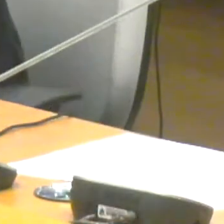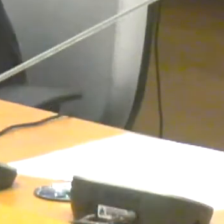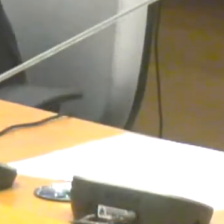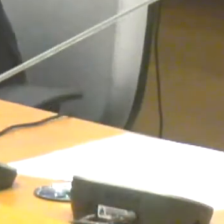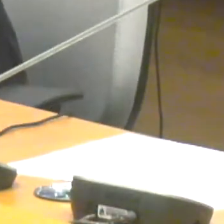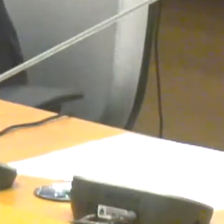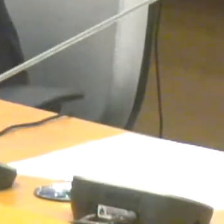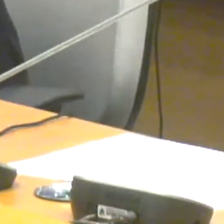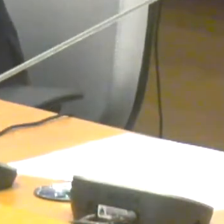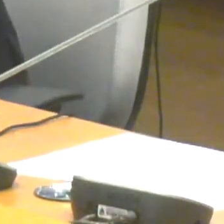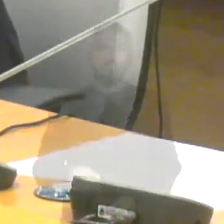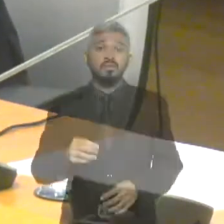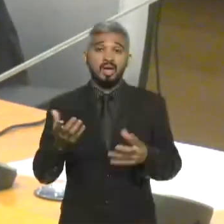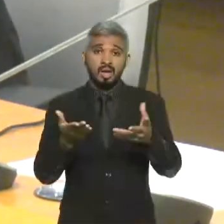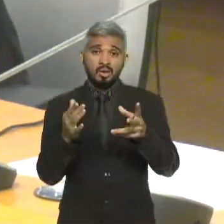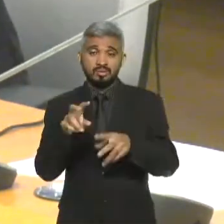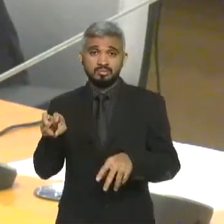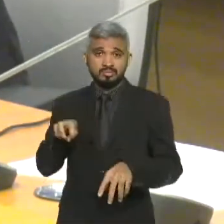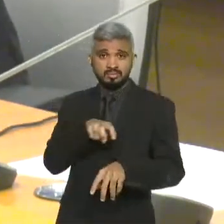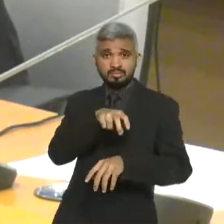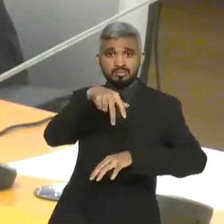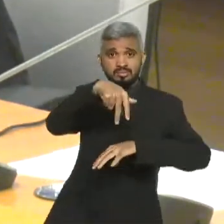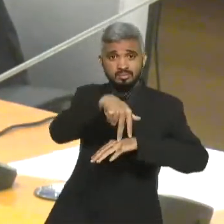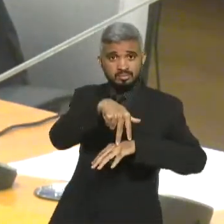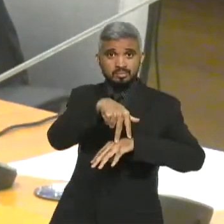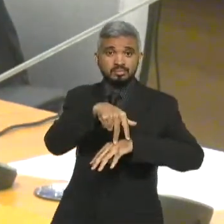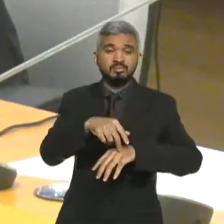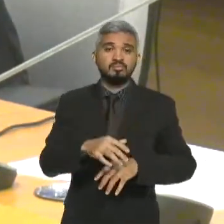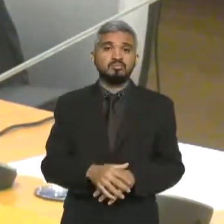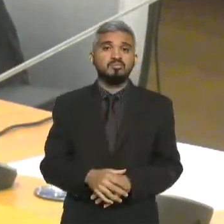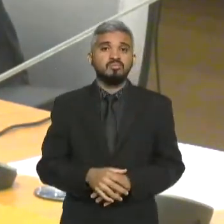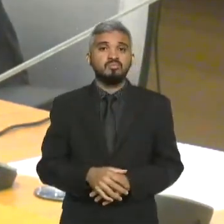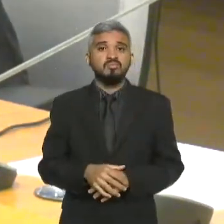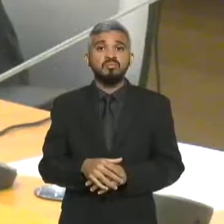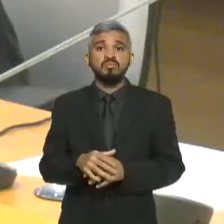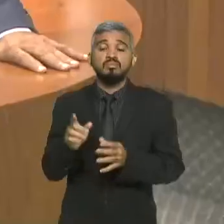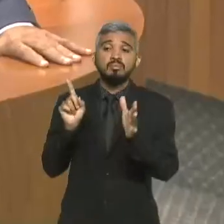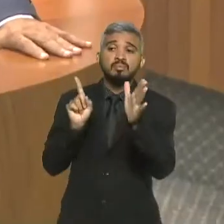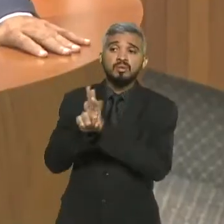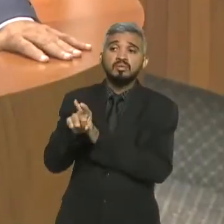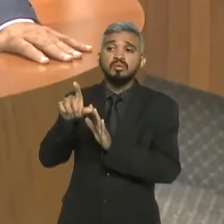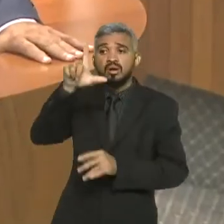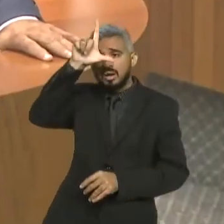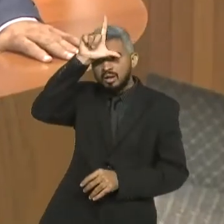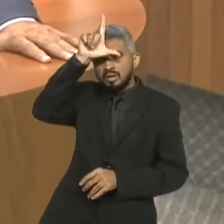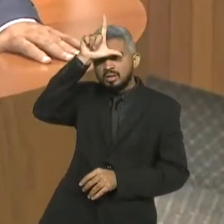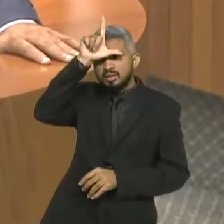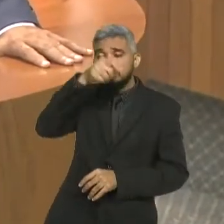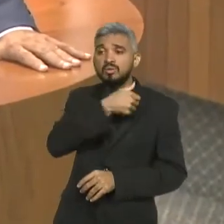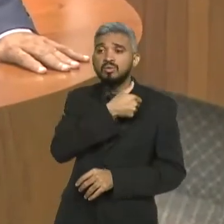Ocupa a tribuna assembleia, mais uma vez, para cobrar do líder do governo. Cadê o líder do governo?